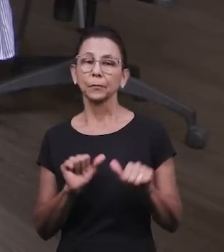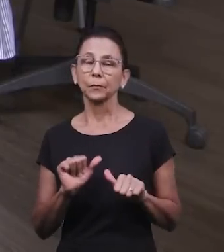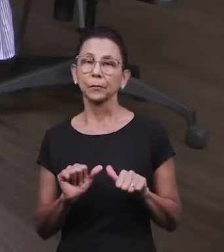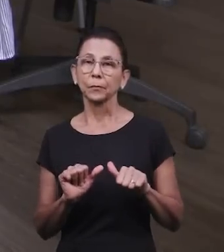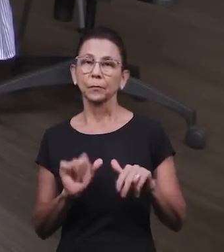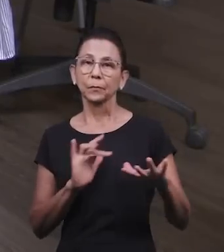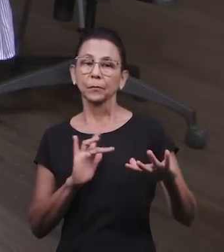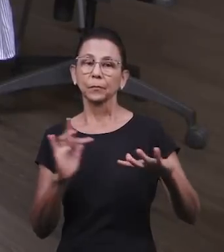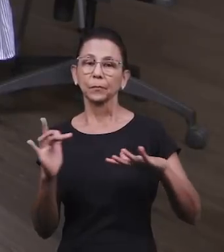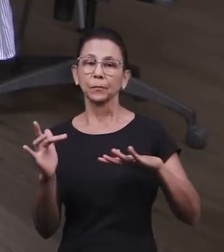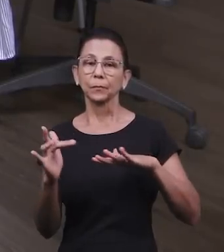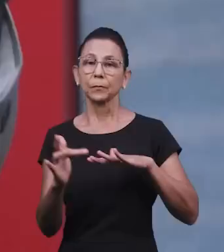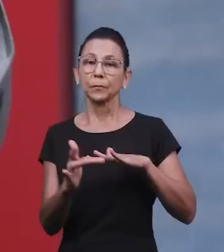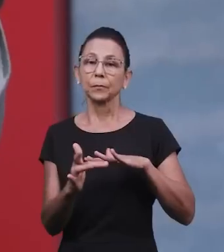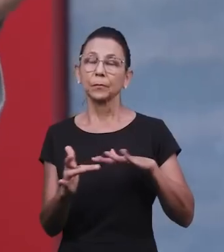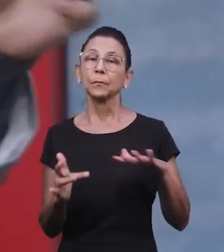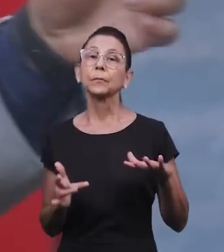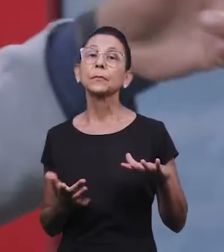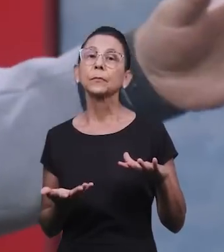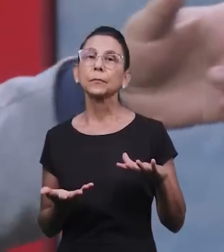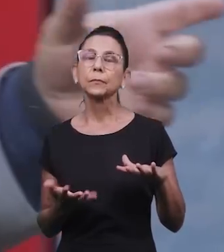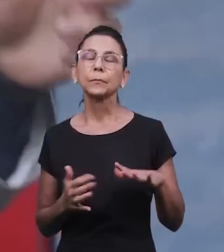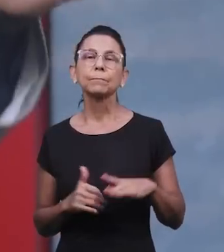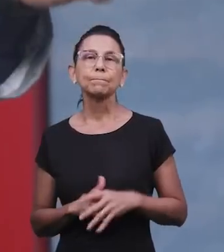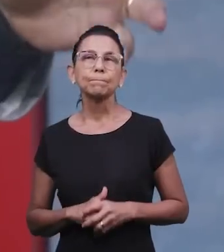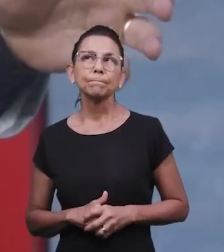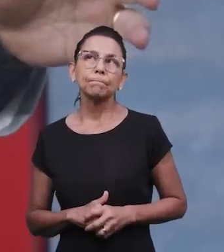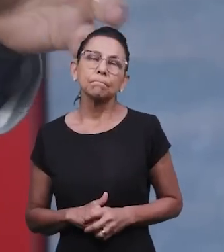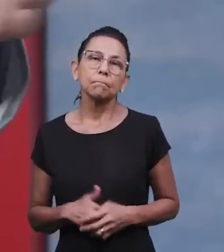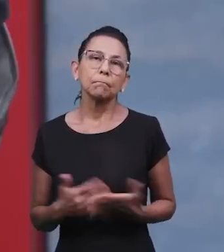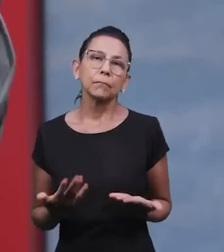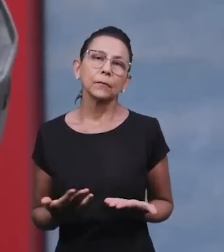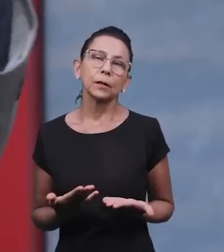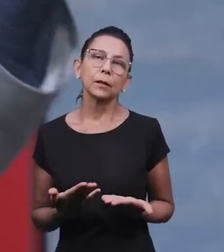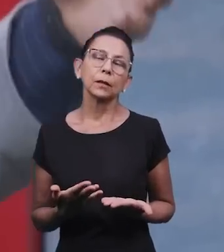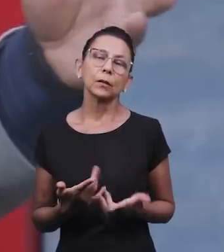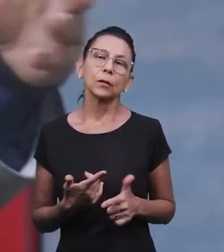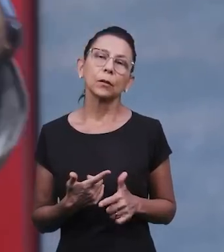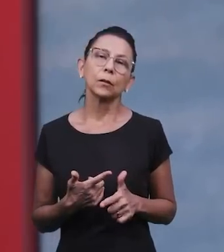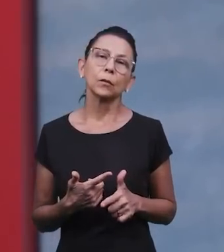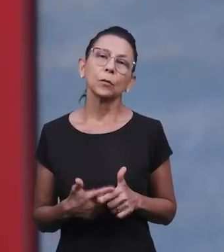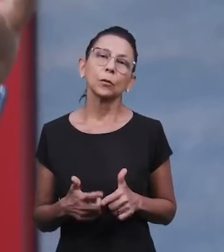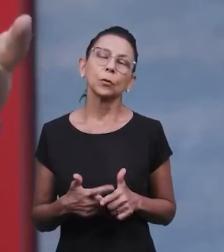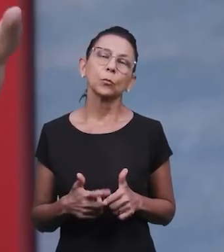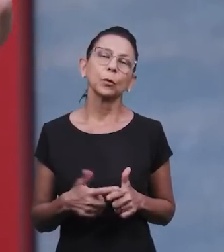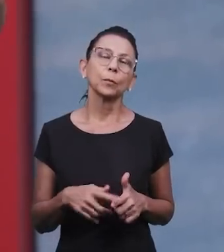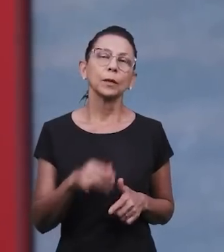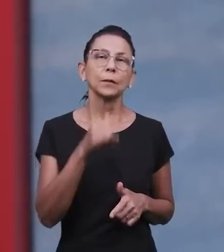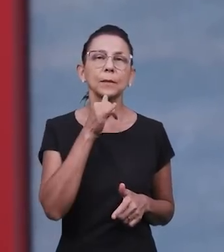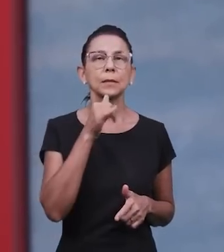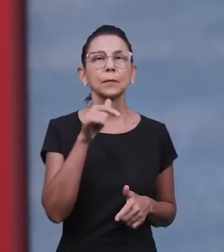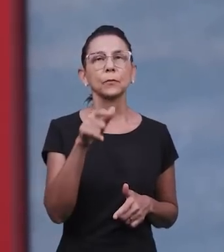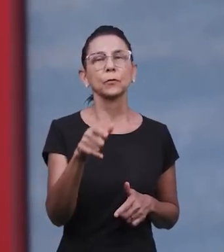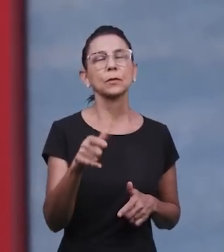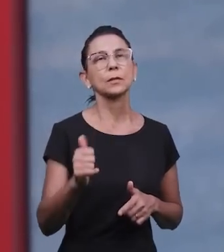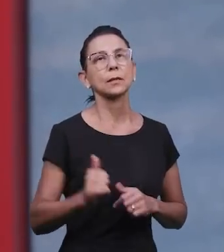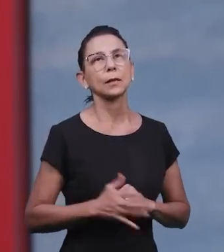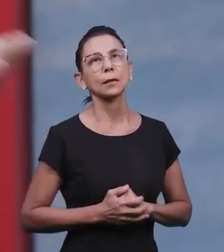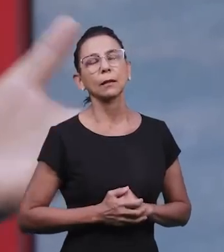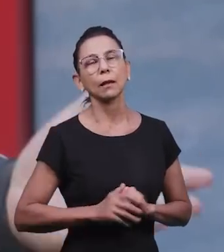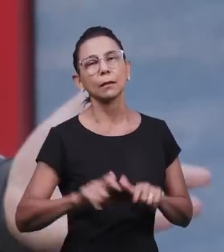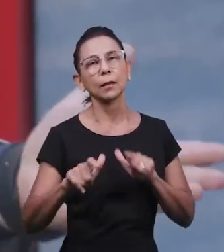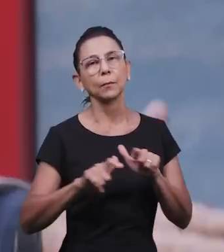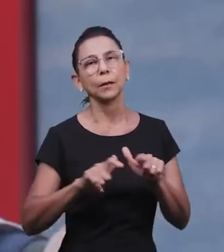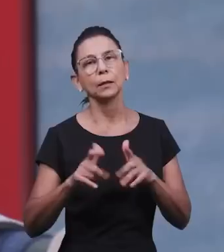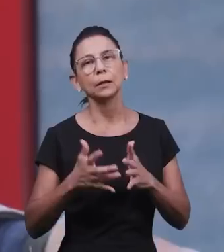Porque qual o problema, às vezes, de você ouvir uma mensagem, ouvir esse programa enquanto você está fazendo um trabalho, está fazendo uma atividade? Ou qual o problema, por